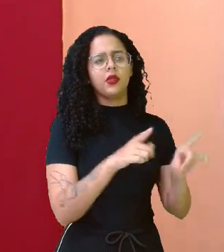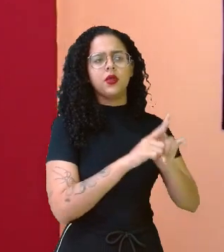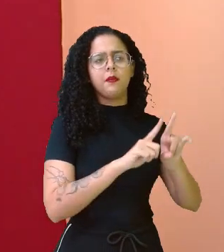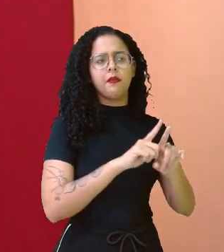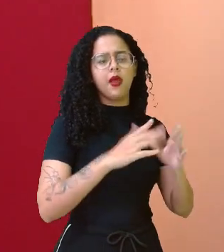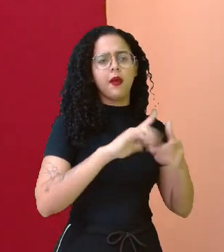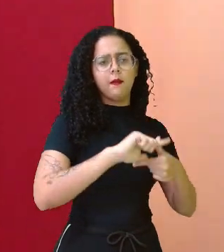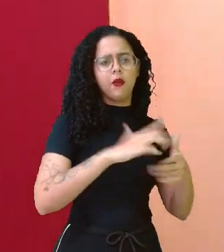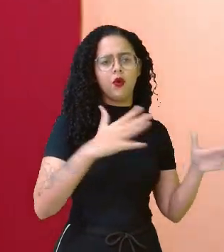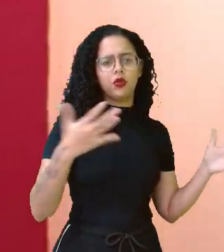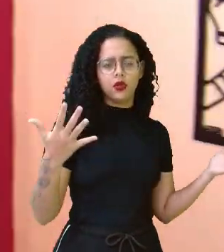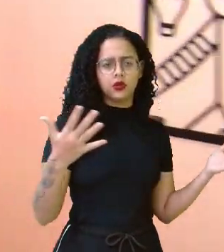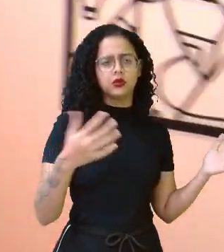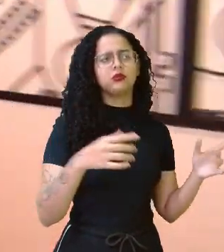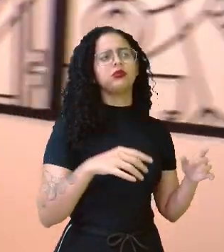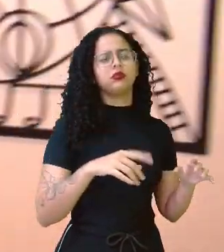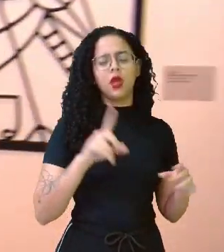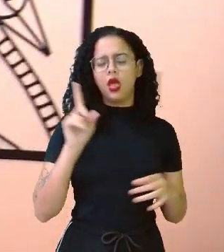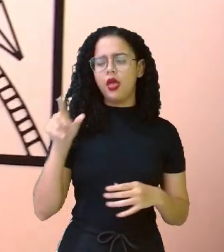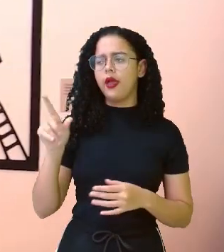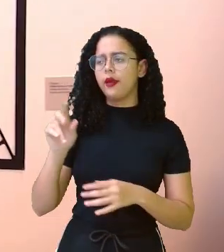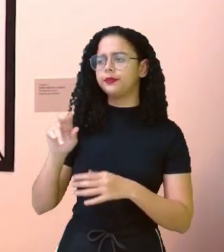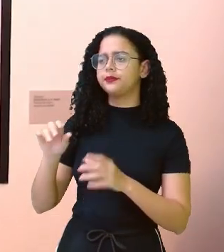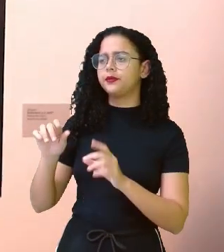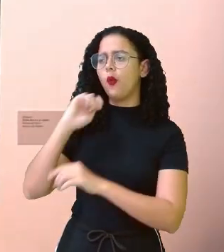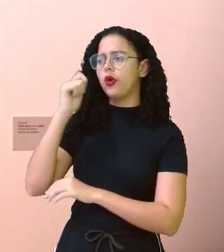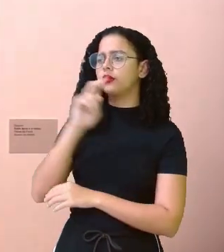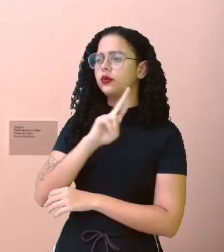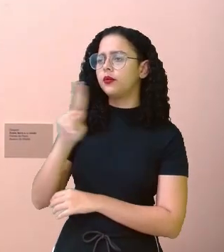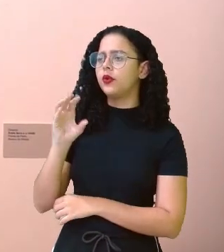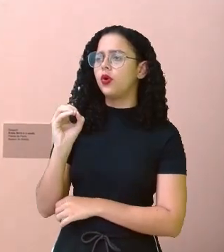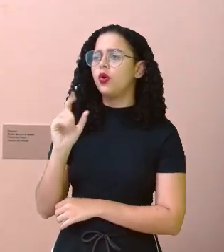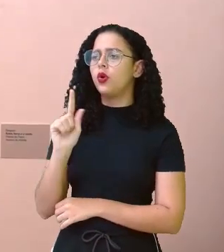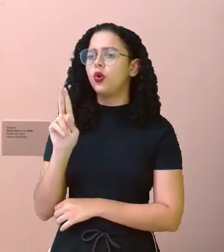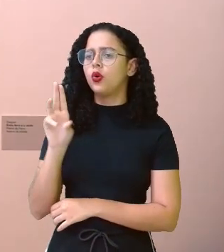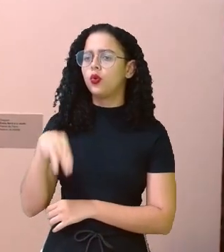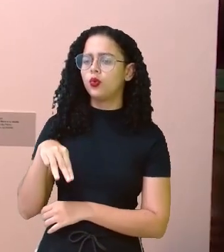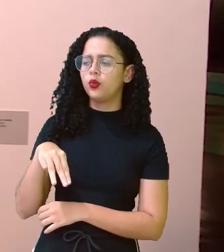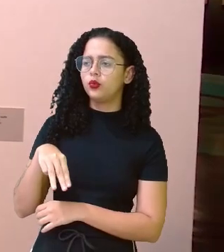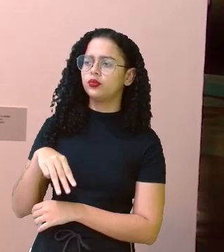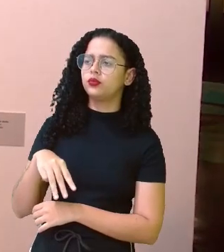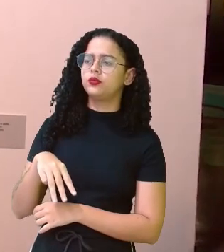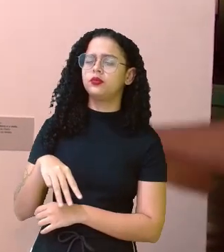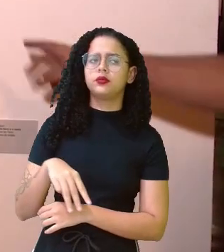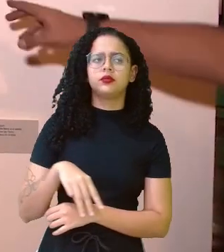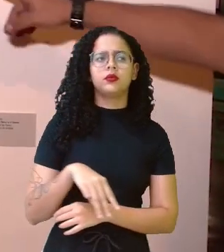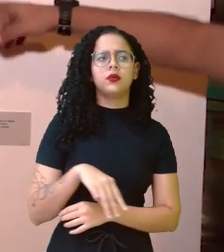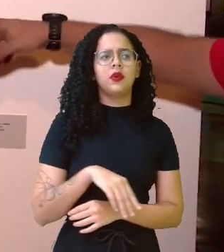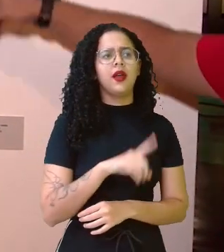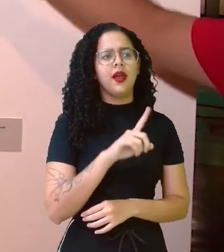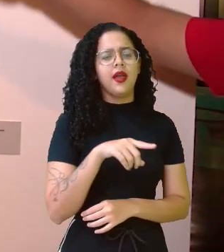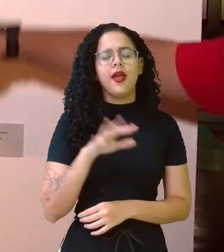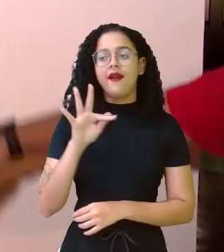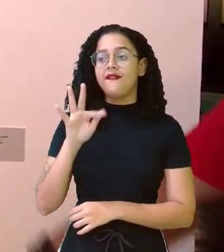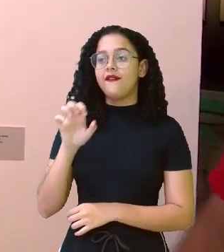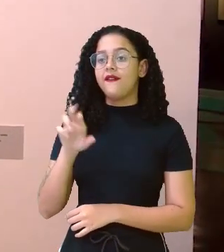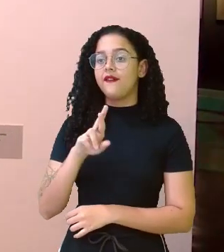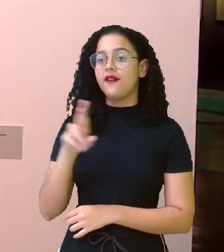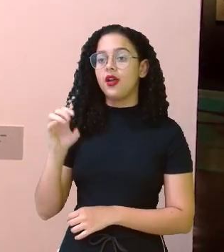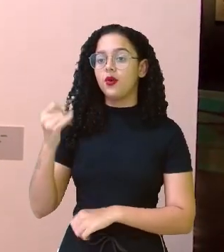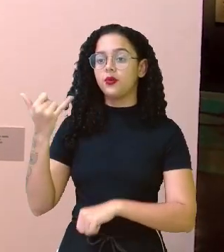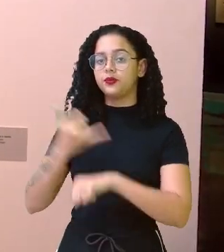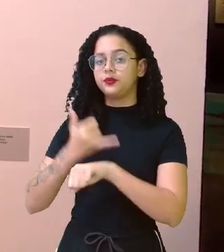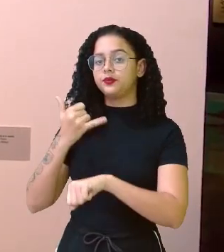aqui é de um artista chamado Diogun. Que é bem interessante, isso aí é um recorte em papel, né? Ou é madeira? Não, é ferro. Ferro? Isso aqui é